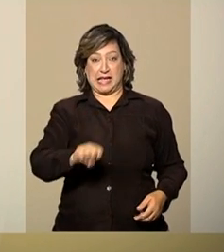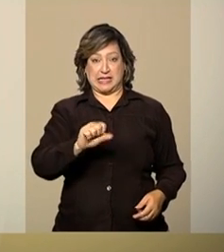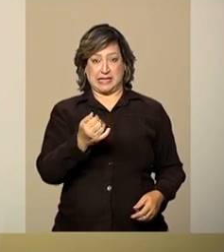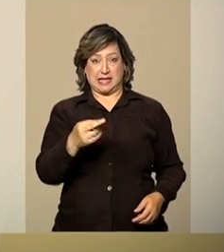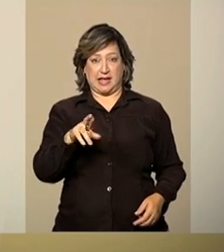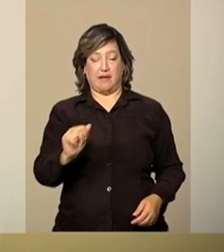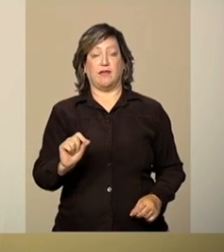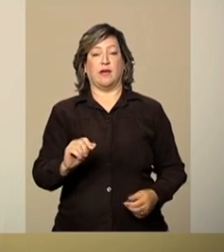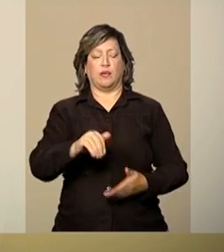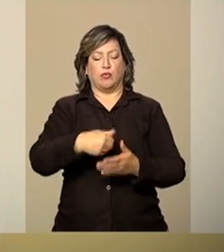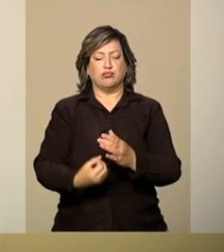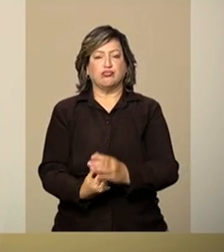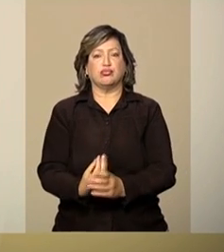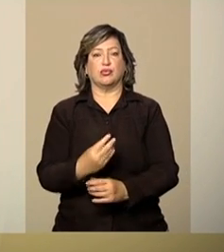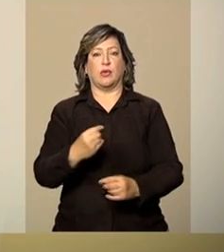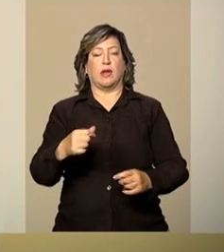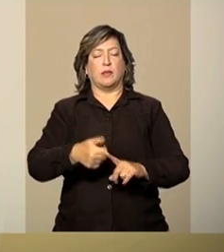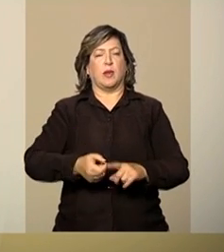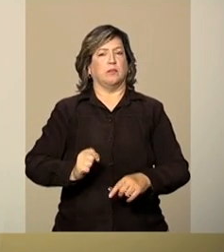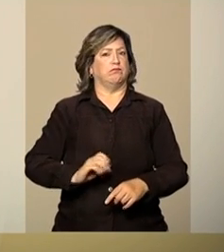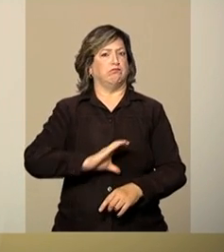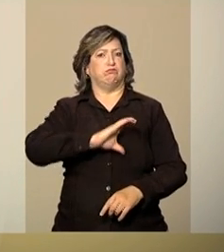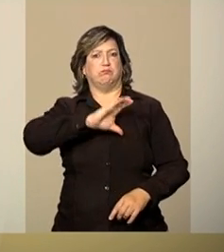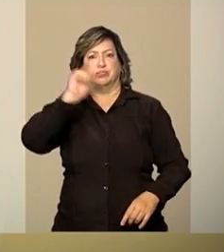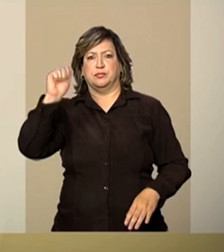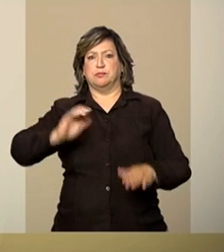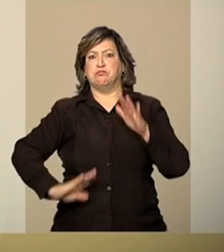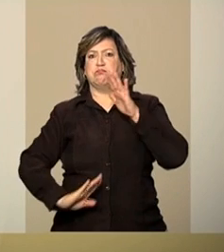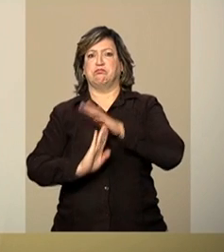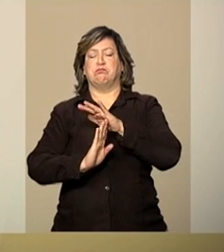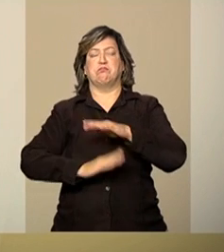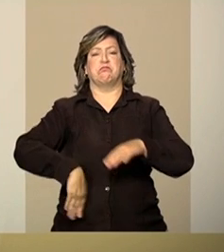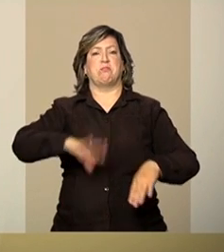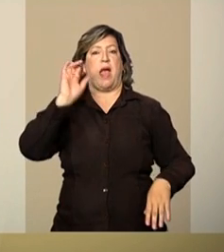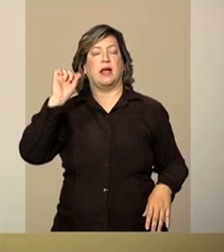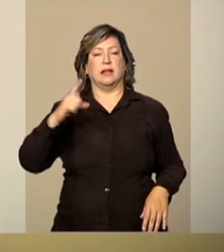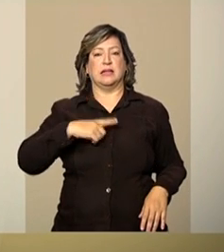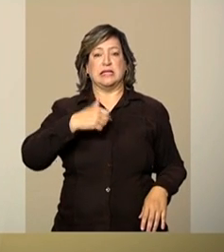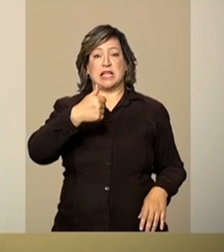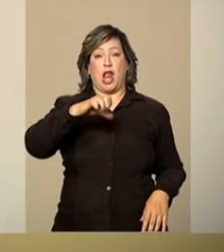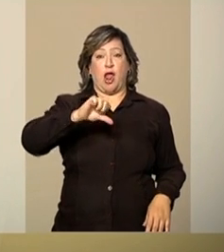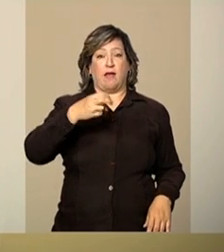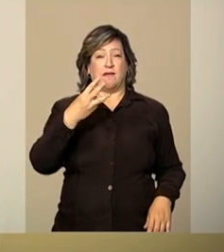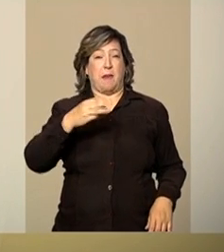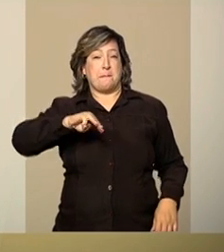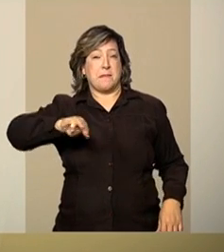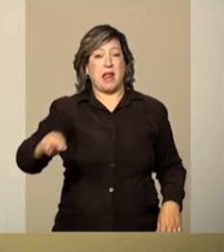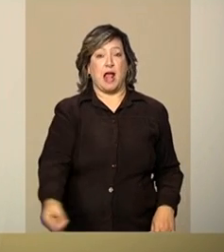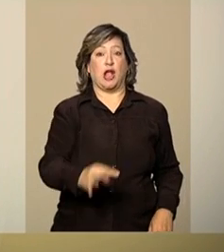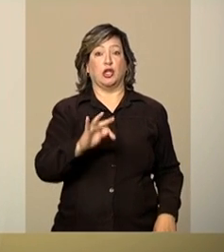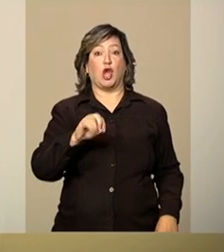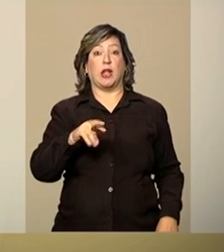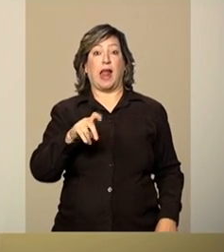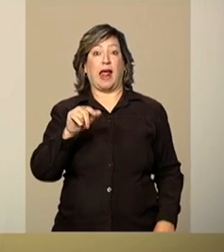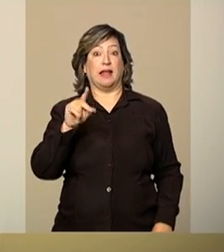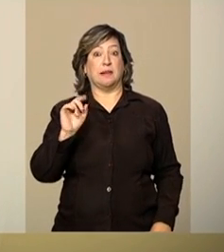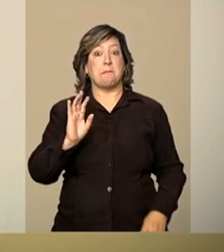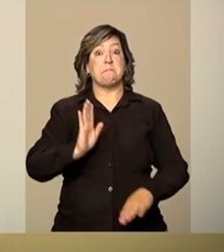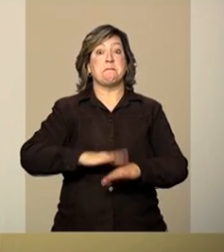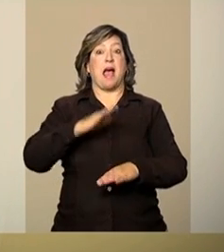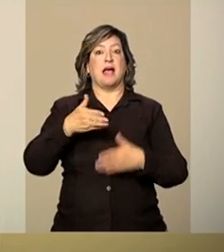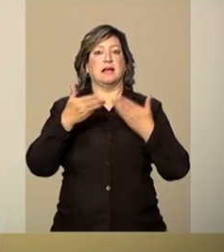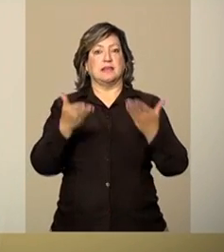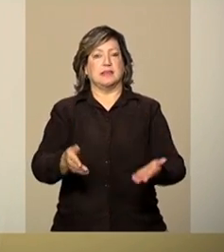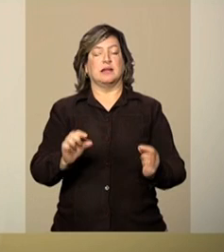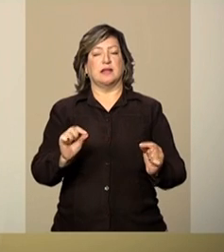produção de grão será um recorde devemos atingir mais de 193 milhões de toneladas de acordo com a